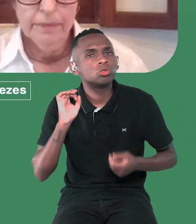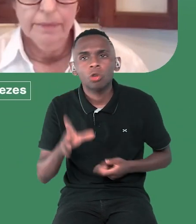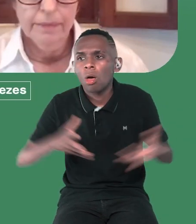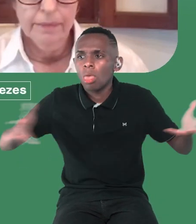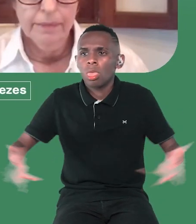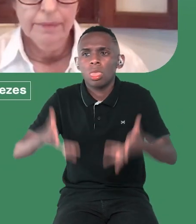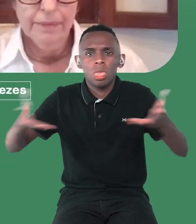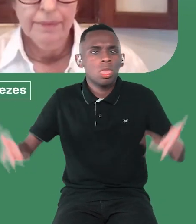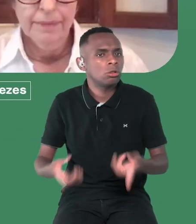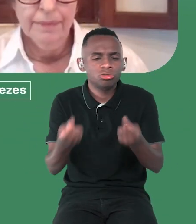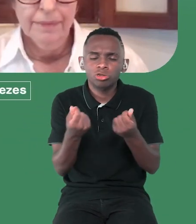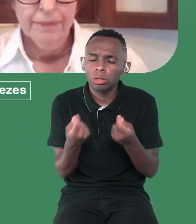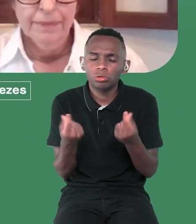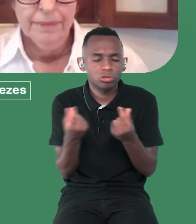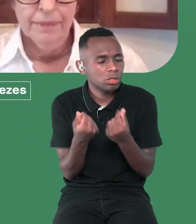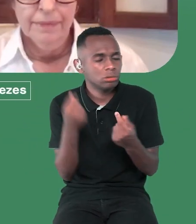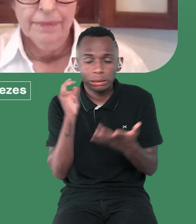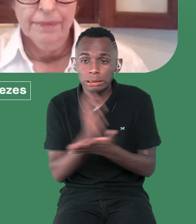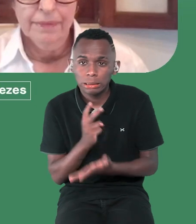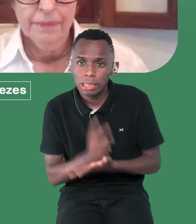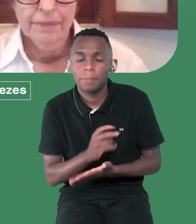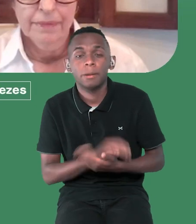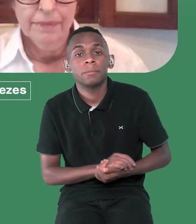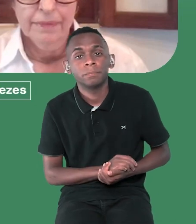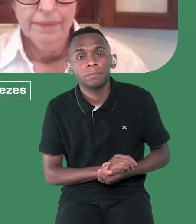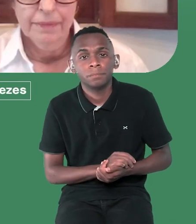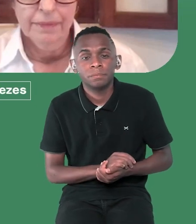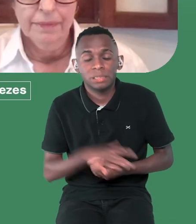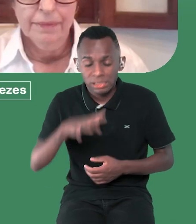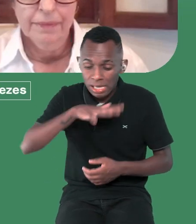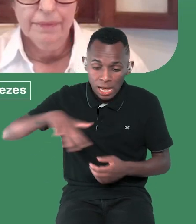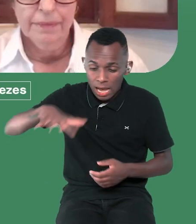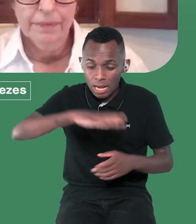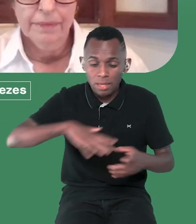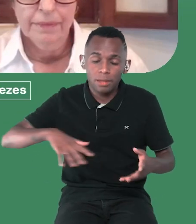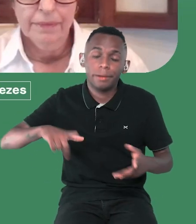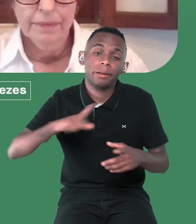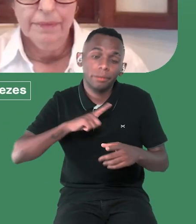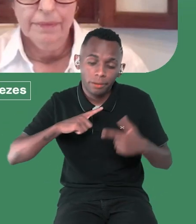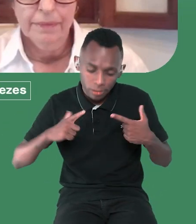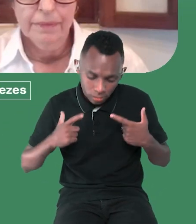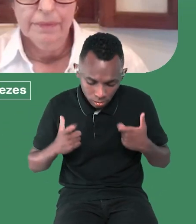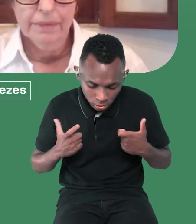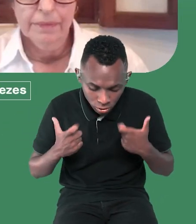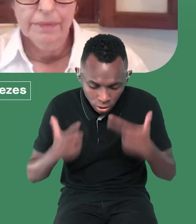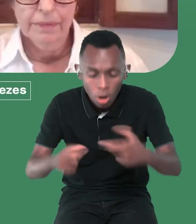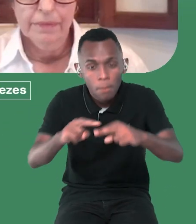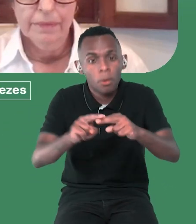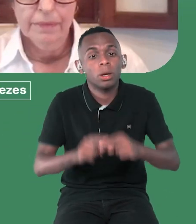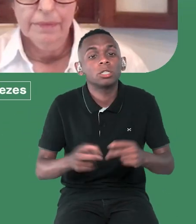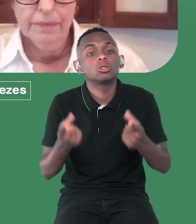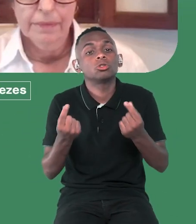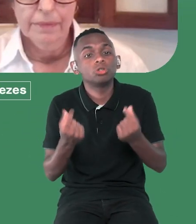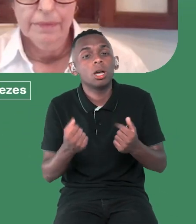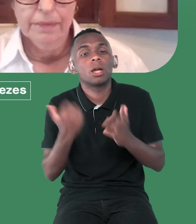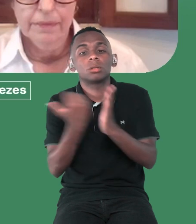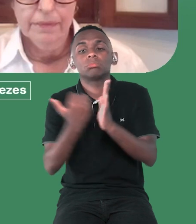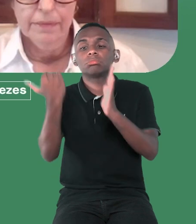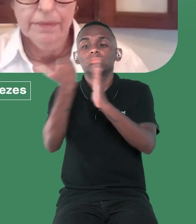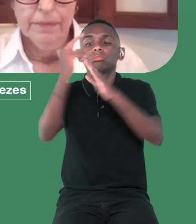movido pelo dinheiro, exatamente esse mundo aí que provoca as guerras por causa do dinheiro, por causa do